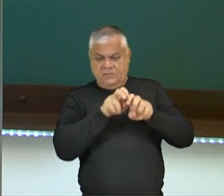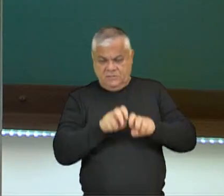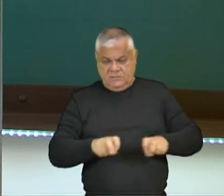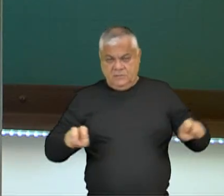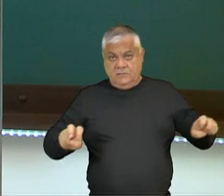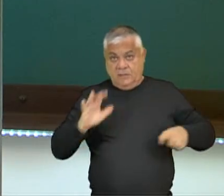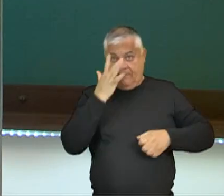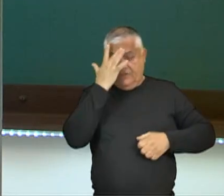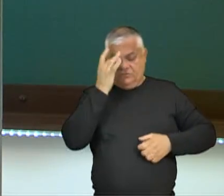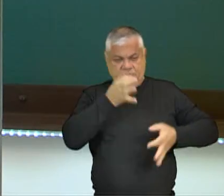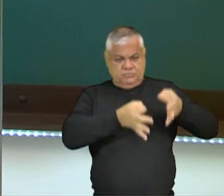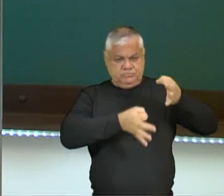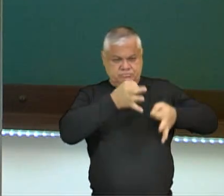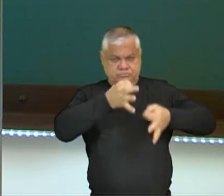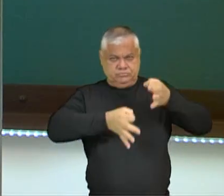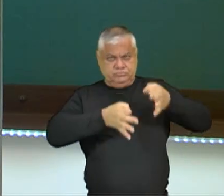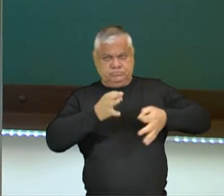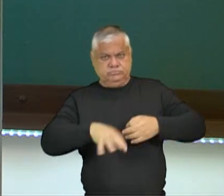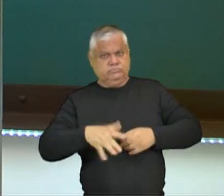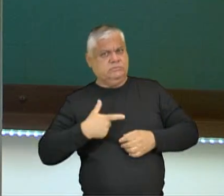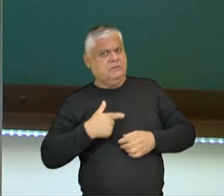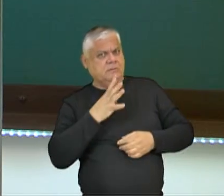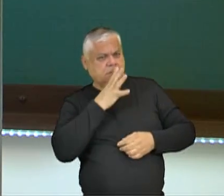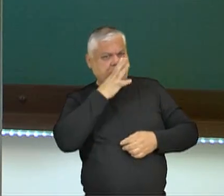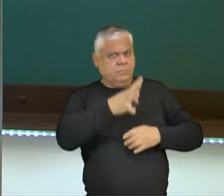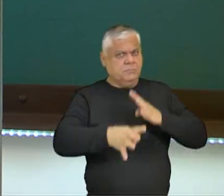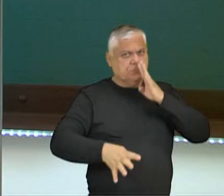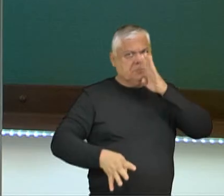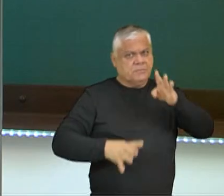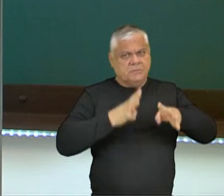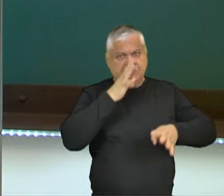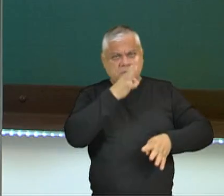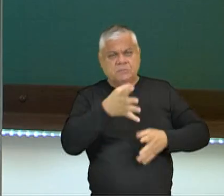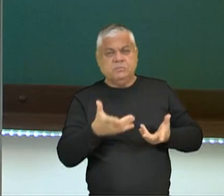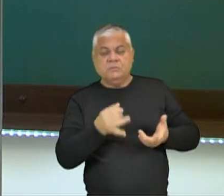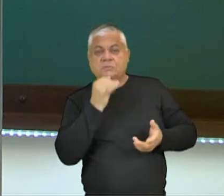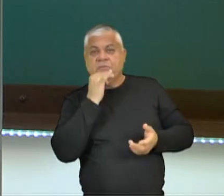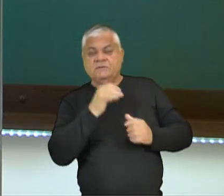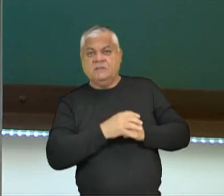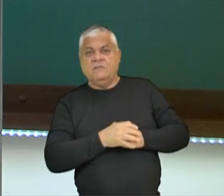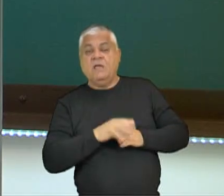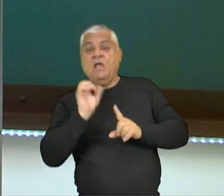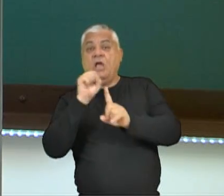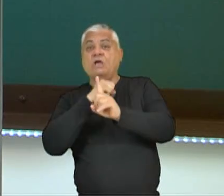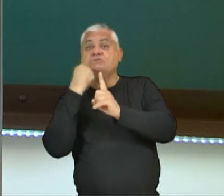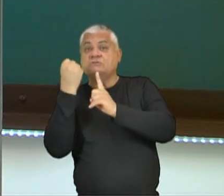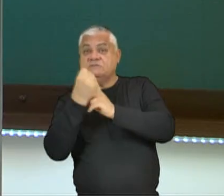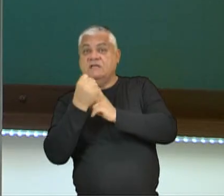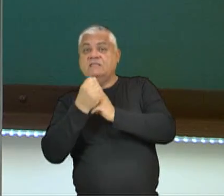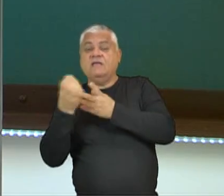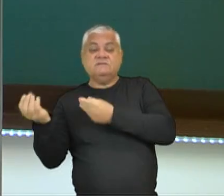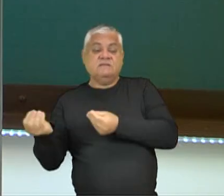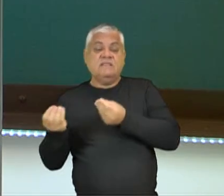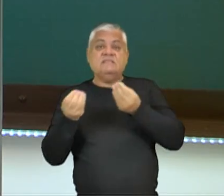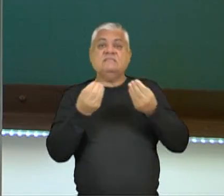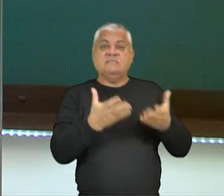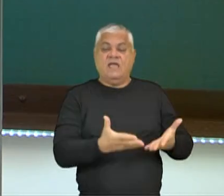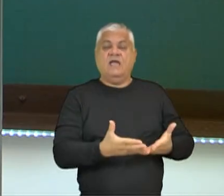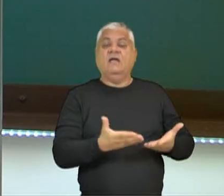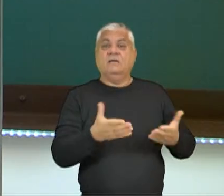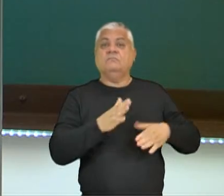julgar essa pessoa, quando a gente faz isso de forma descentralizada, quando a sociedade atribui esse dever,